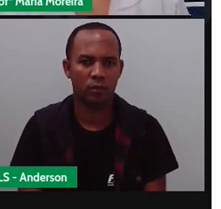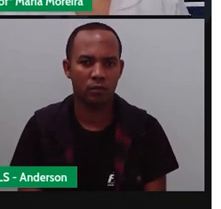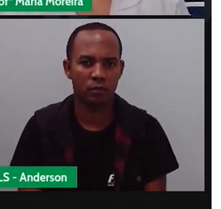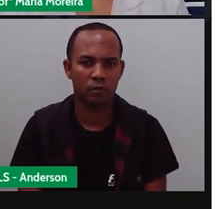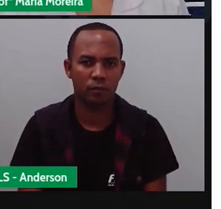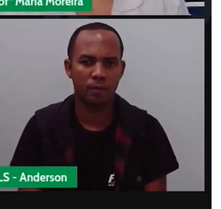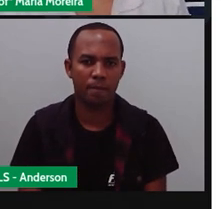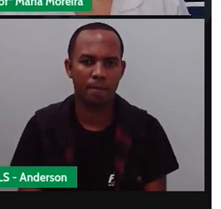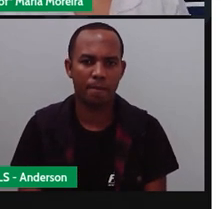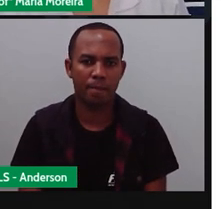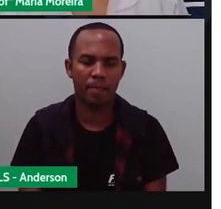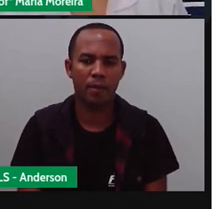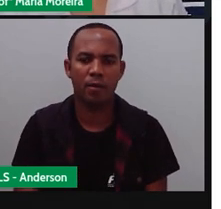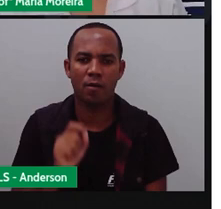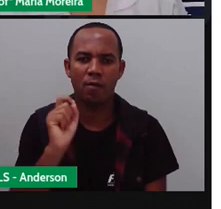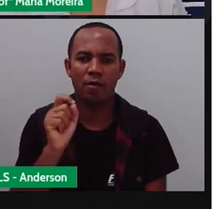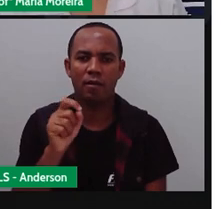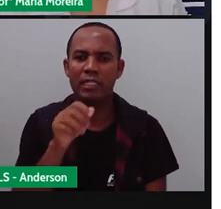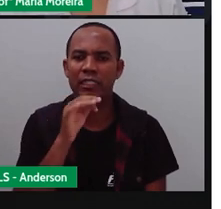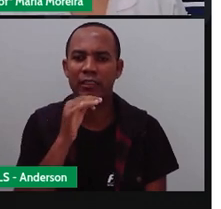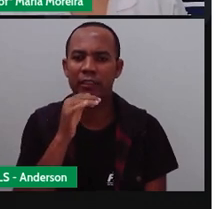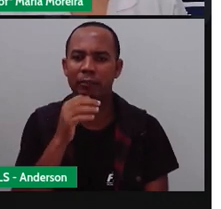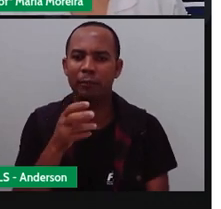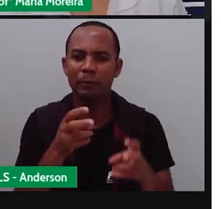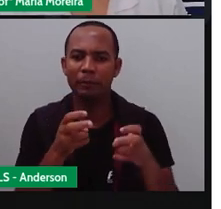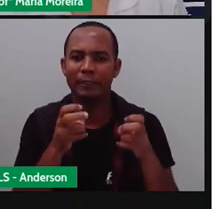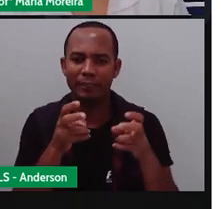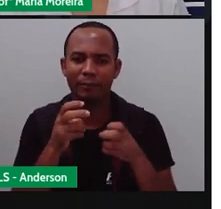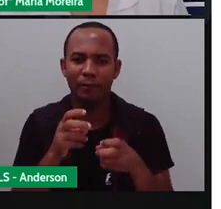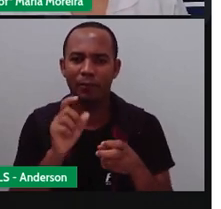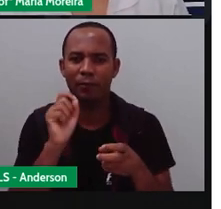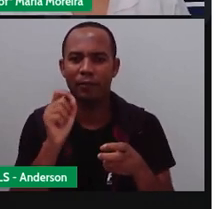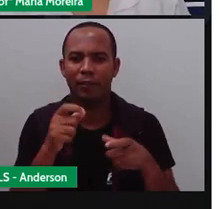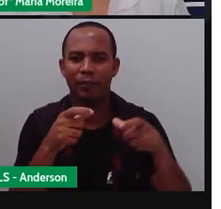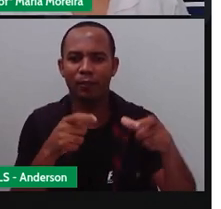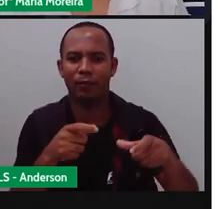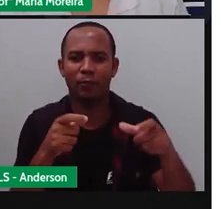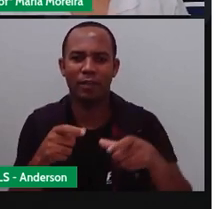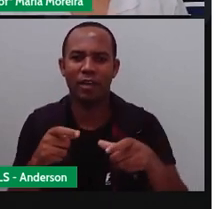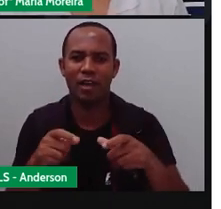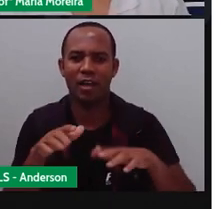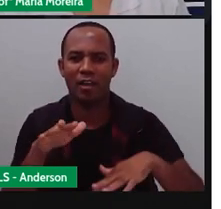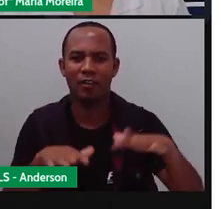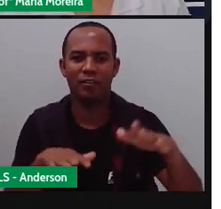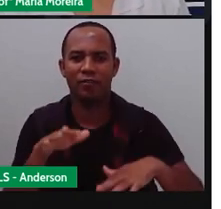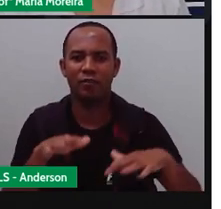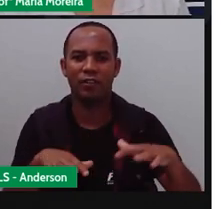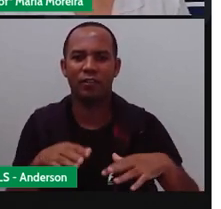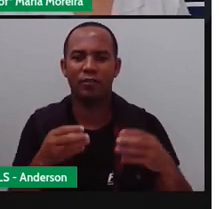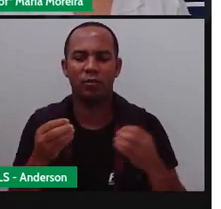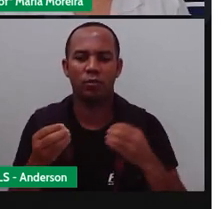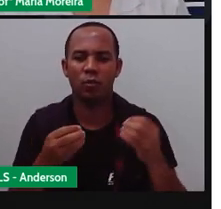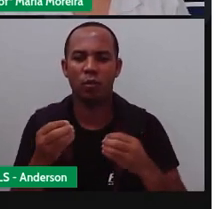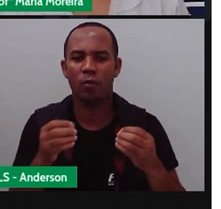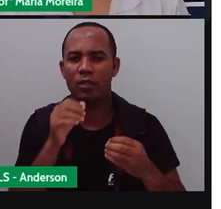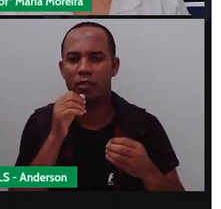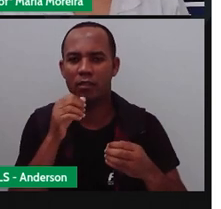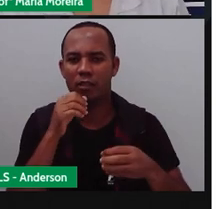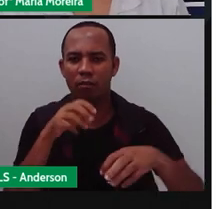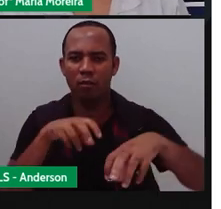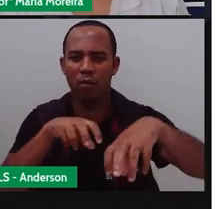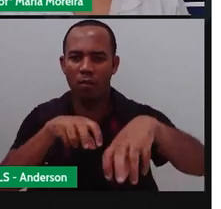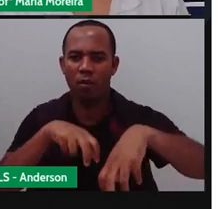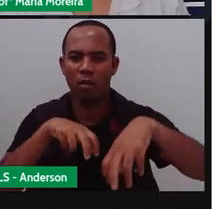E no entanto o que passa desapercebido por muitos produtores são as exigências né para a condução de trator